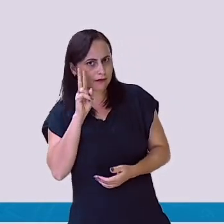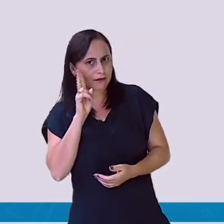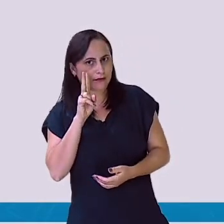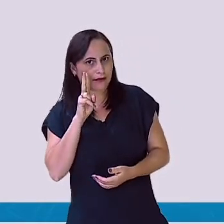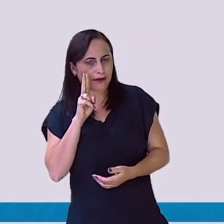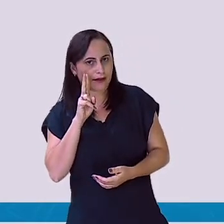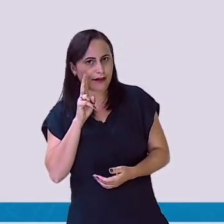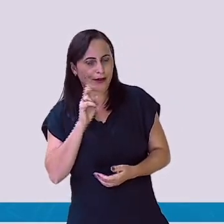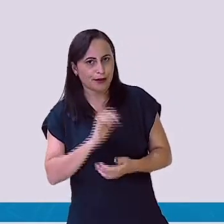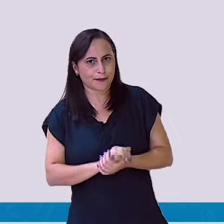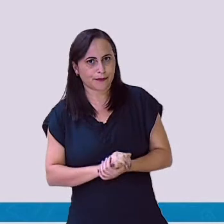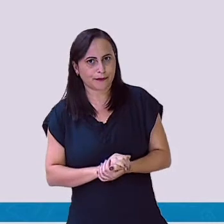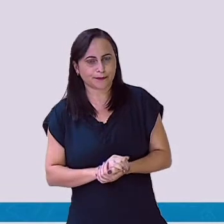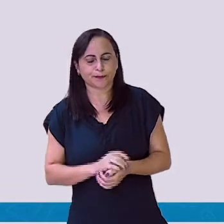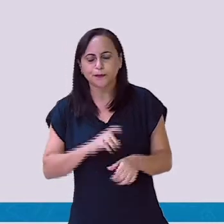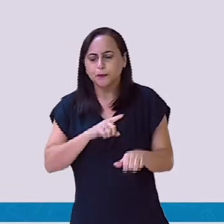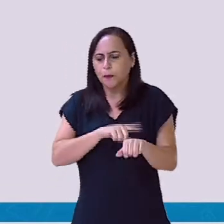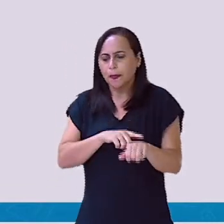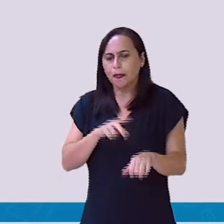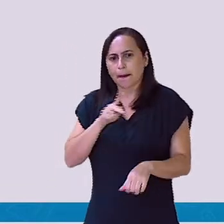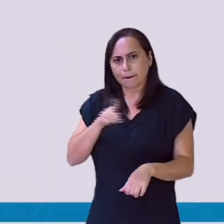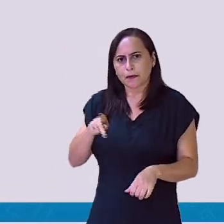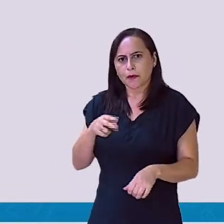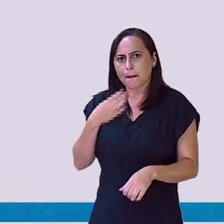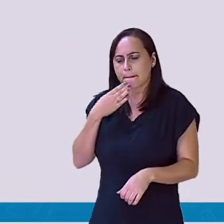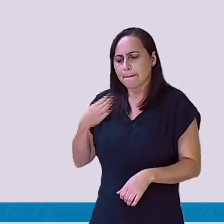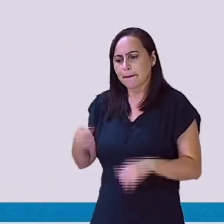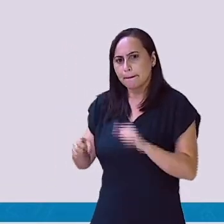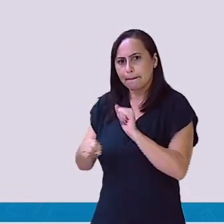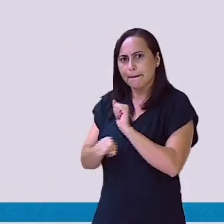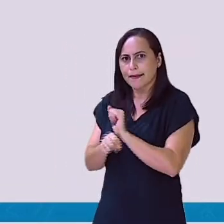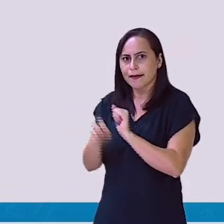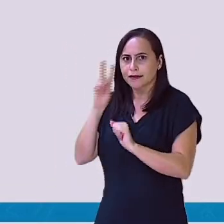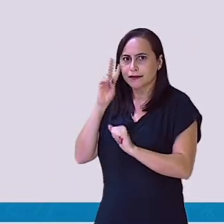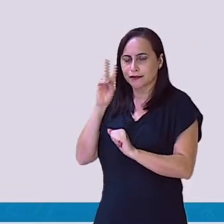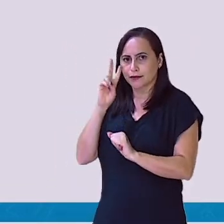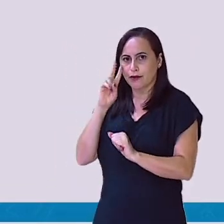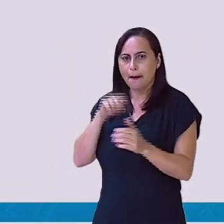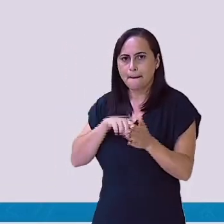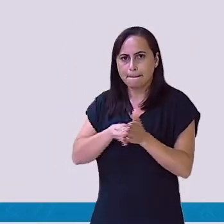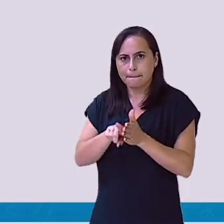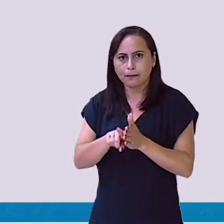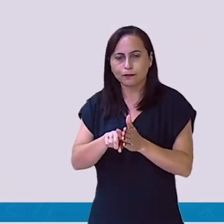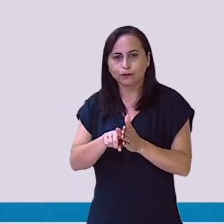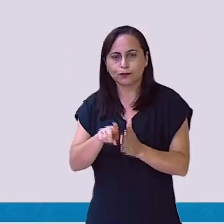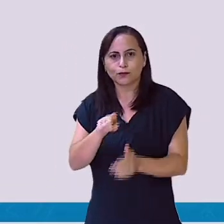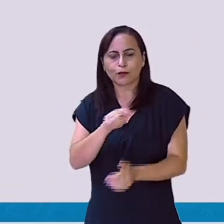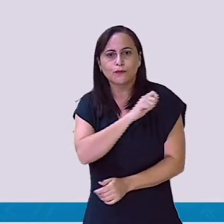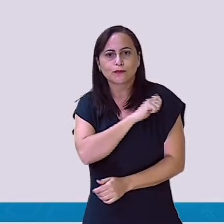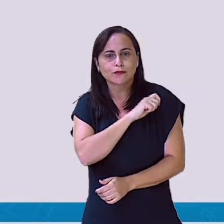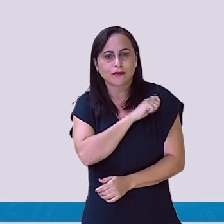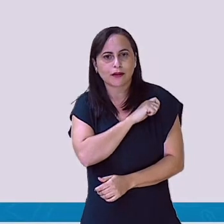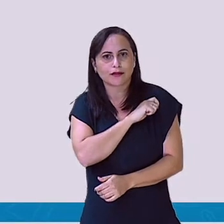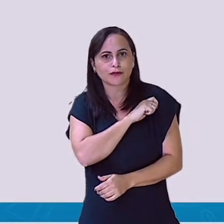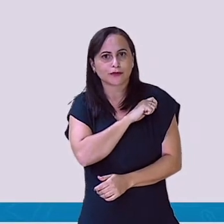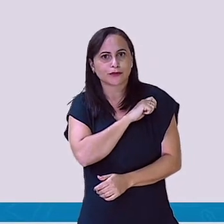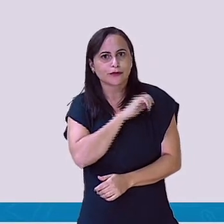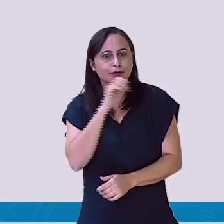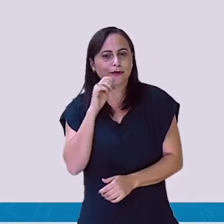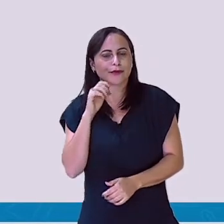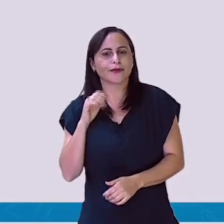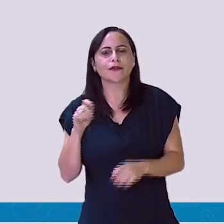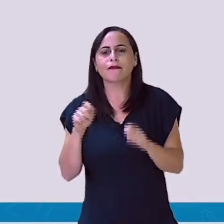professora deu uma pausa e perguntou para a turma quem poderia imaginar o final da história? Célio